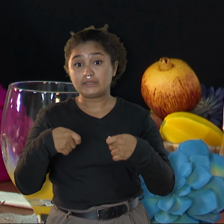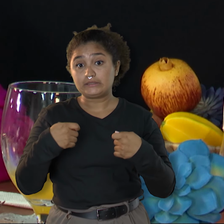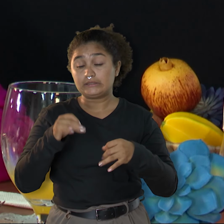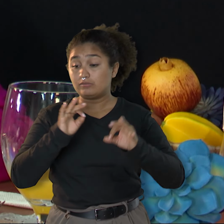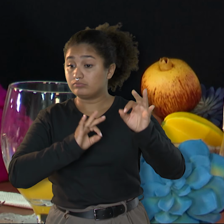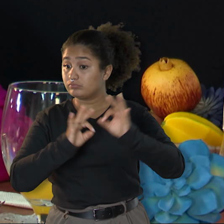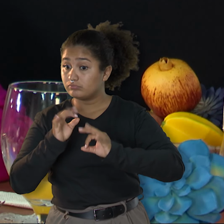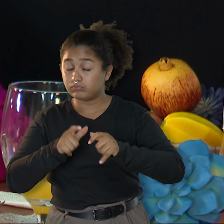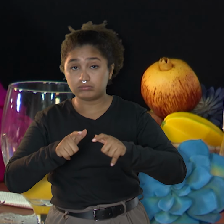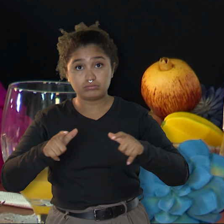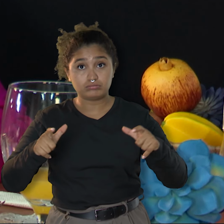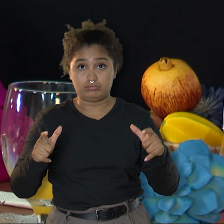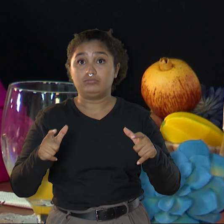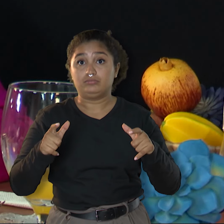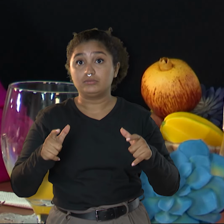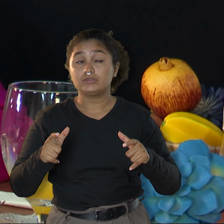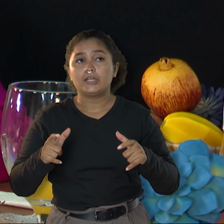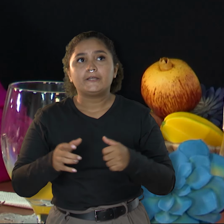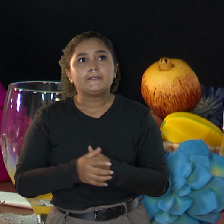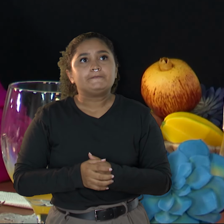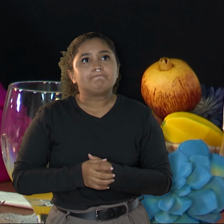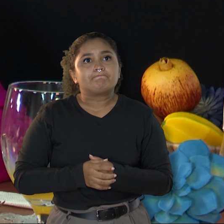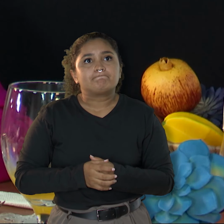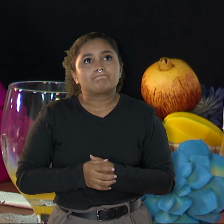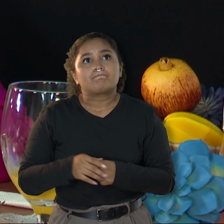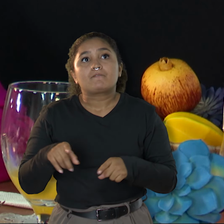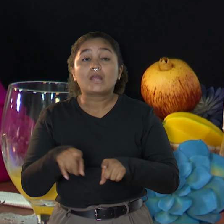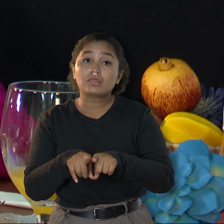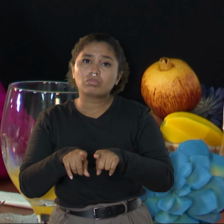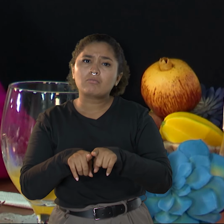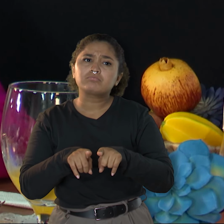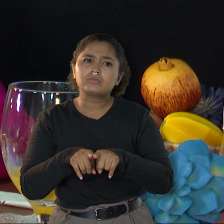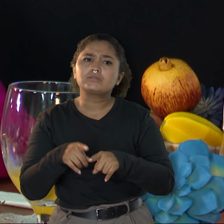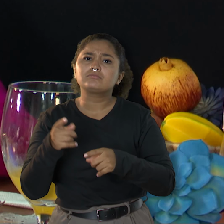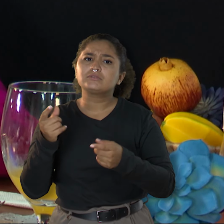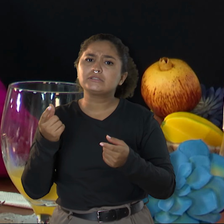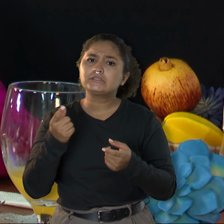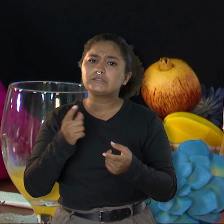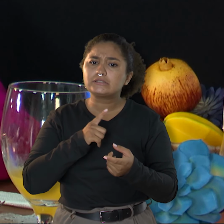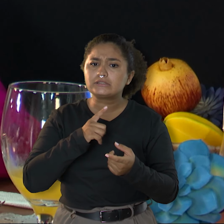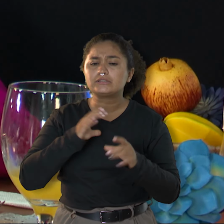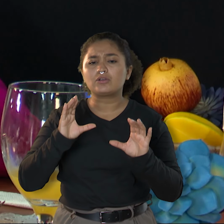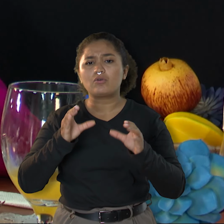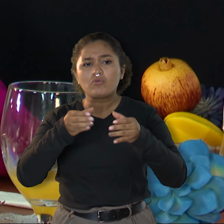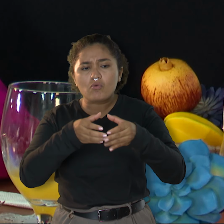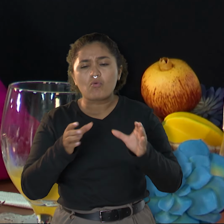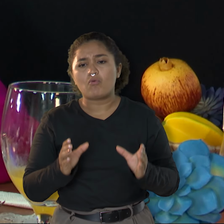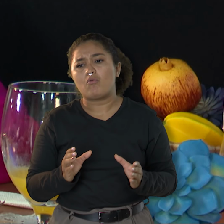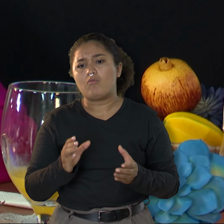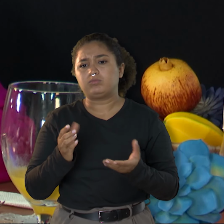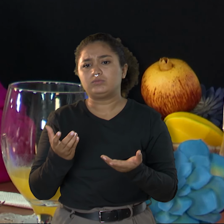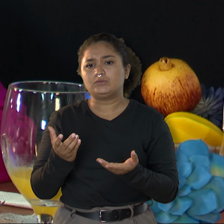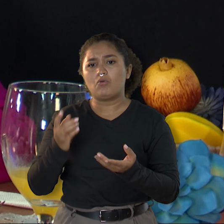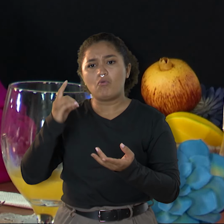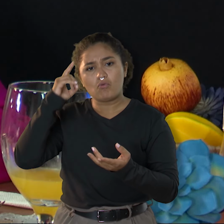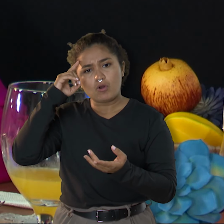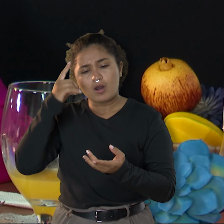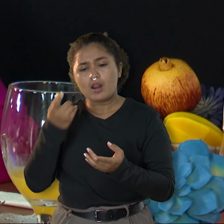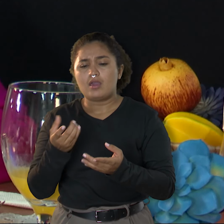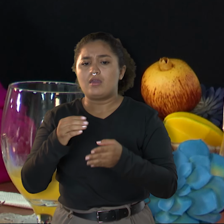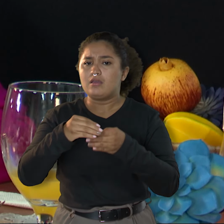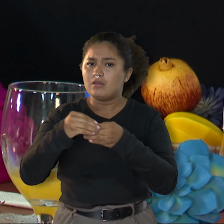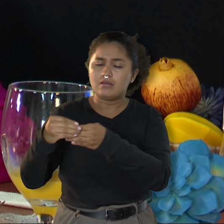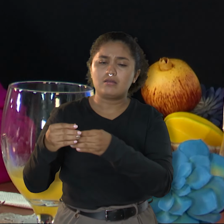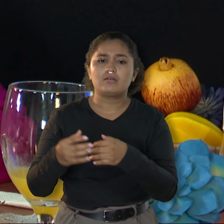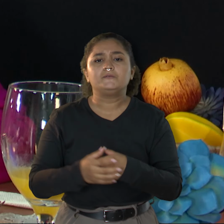ser algo muito grande e com recursos, né? Com equipe, com cabeças. E era um